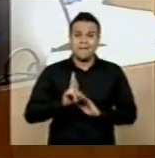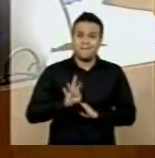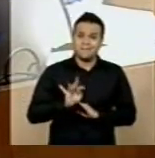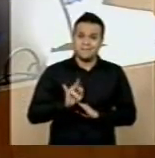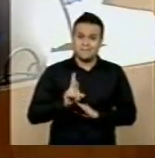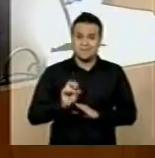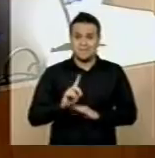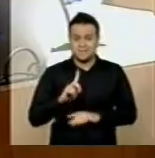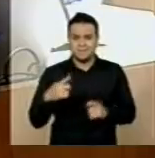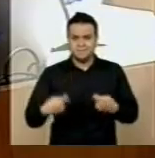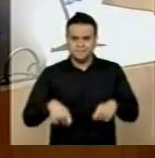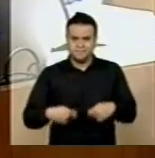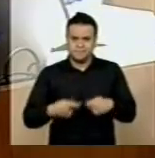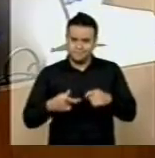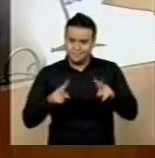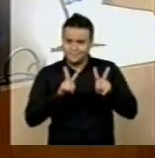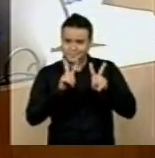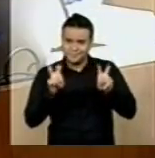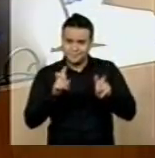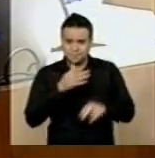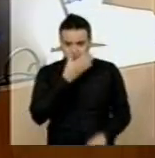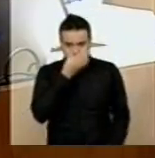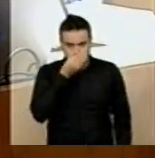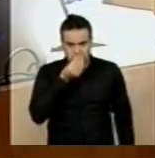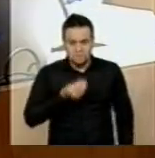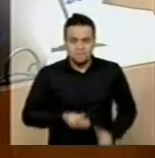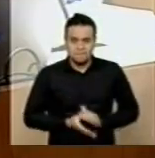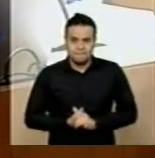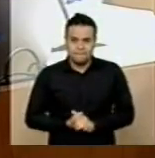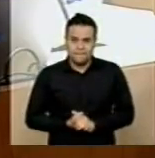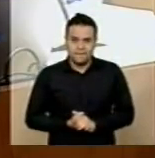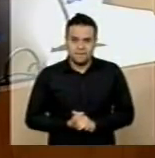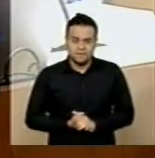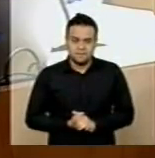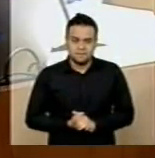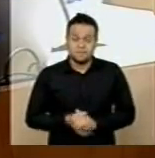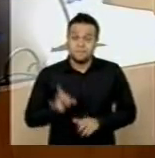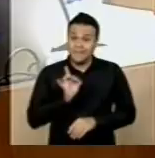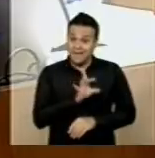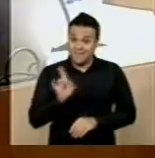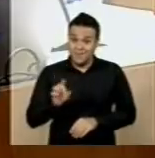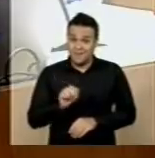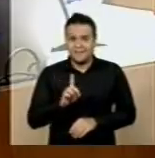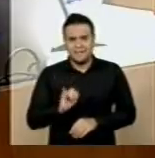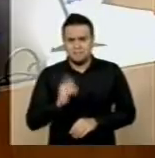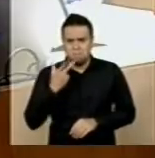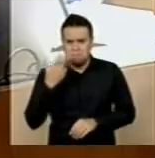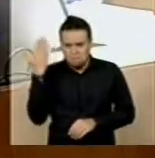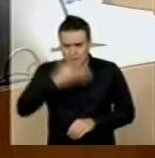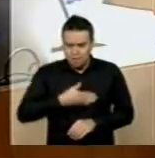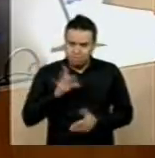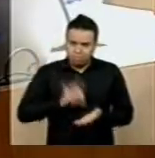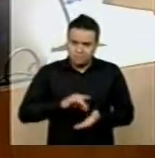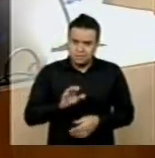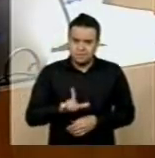se apresentar a pertinência temática em cada uma das ações para se provar a legitimidade. Entendo